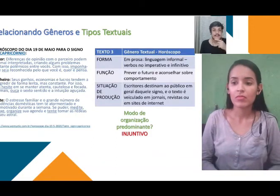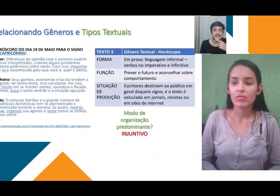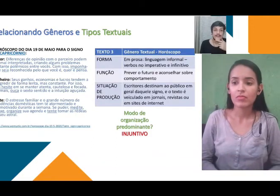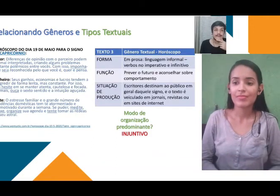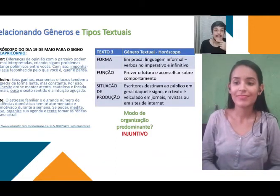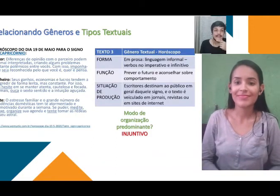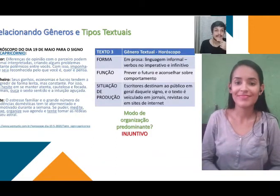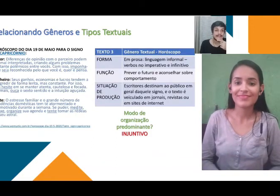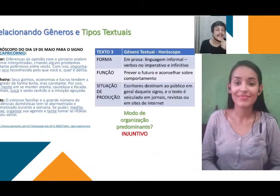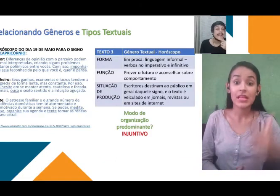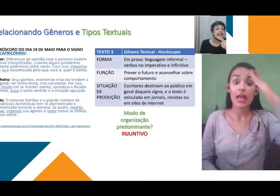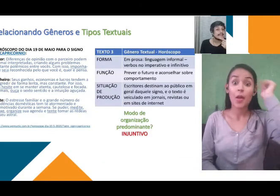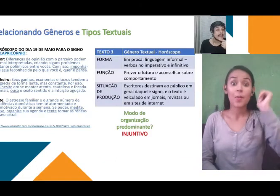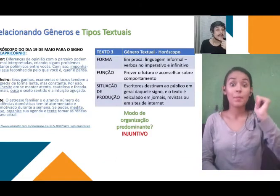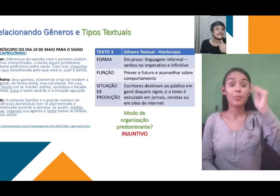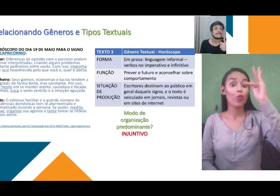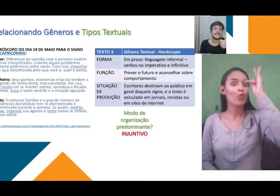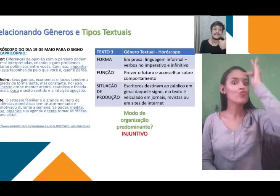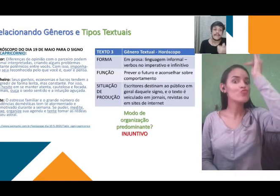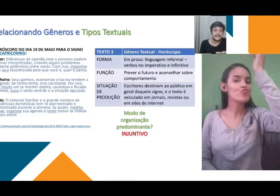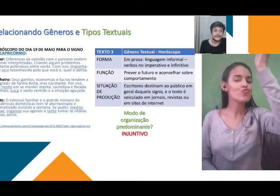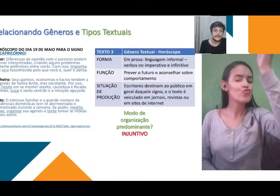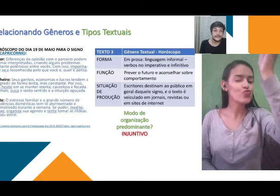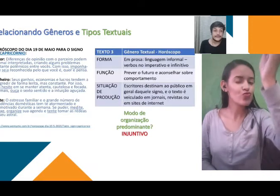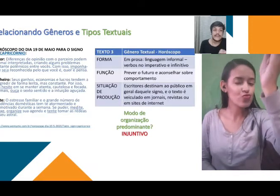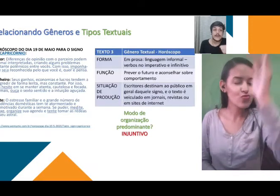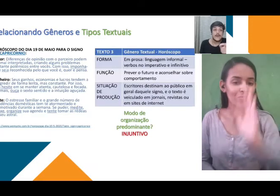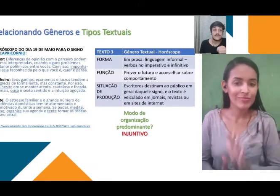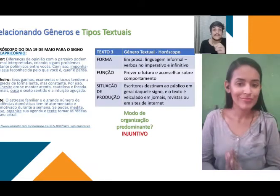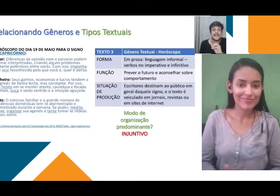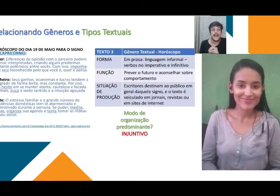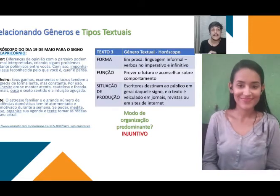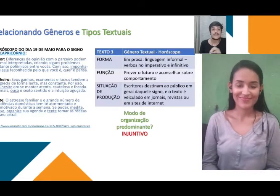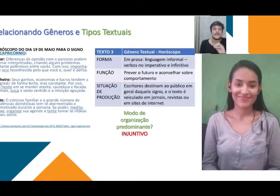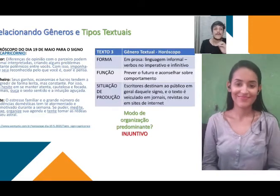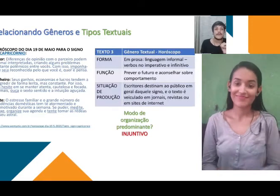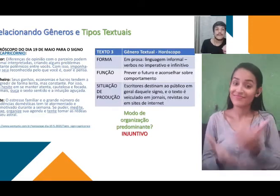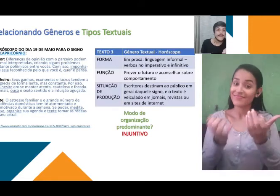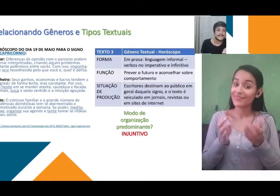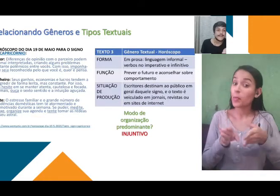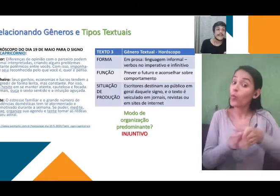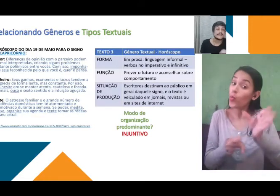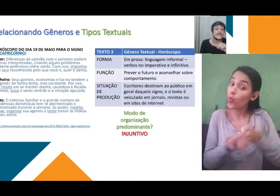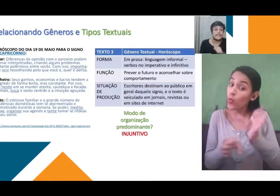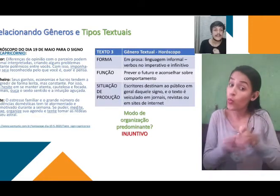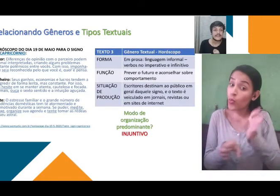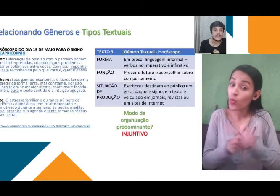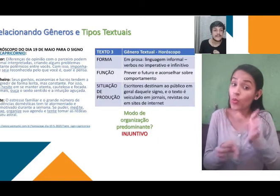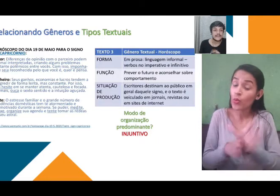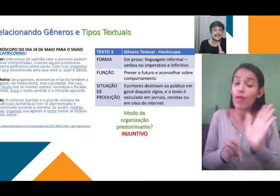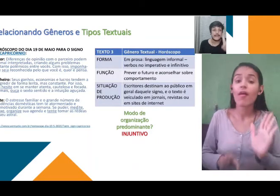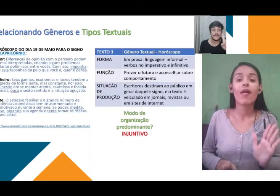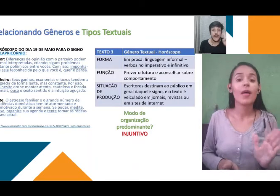têm essa resposta com certeza, né? Ele serve para prever o futuro e aconselhar sobre comportamento. Então, o